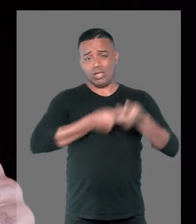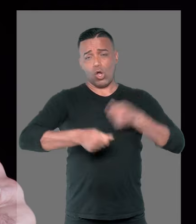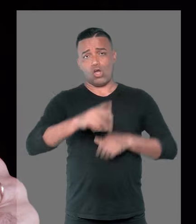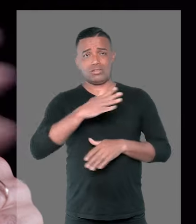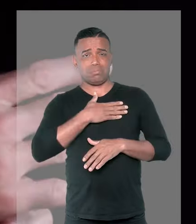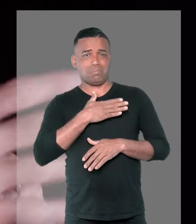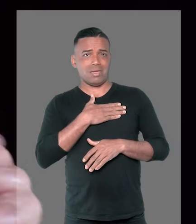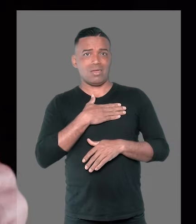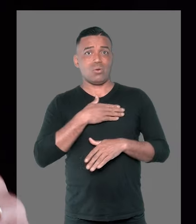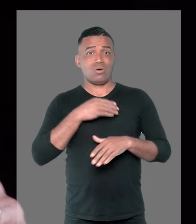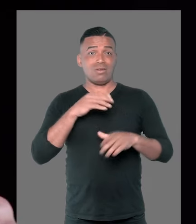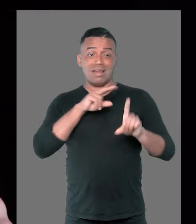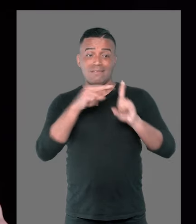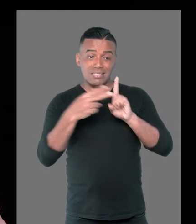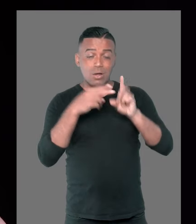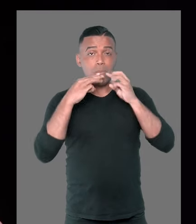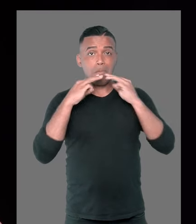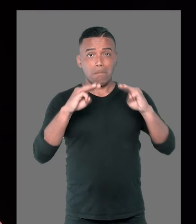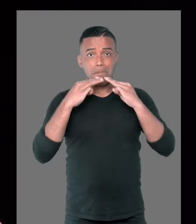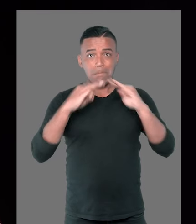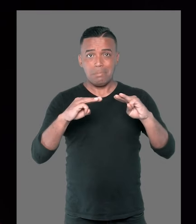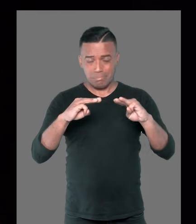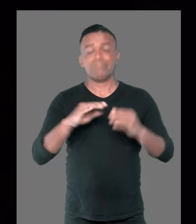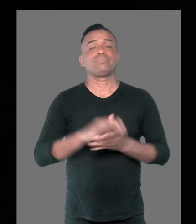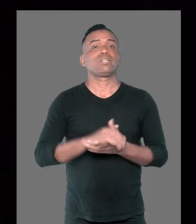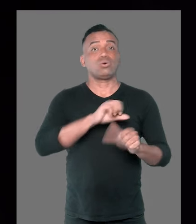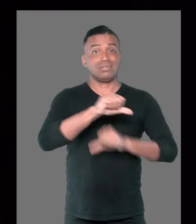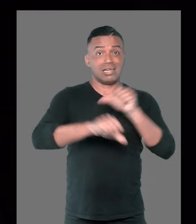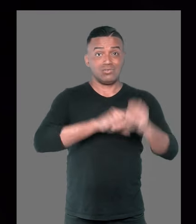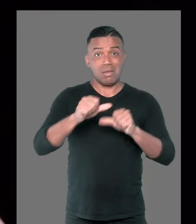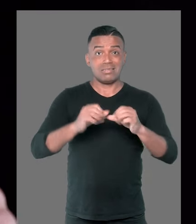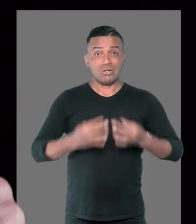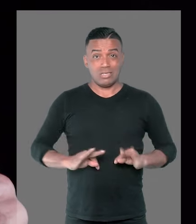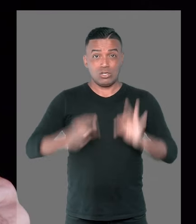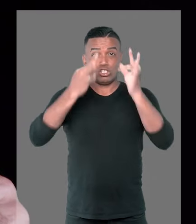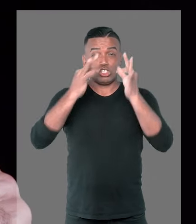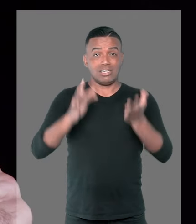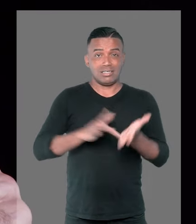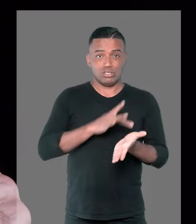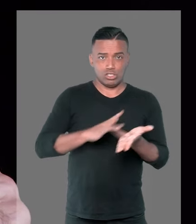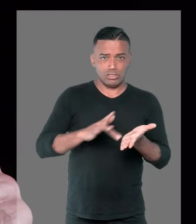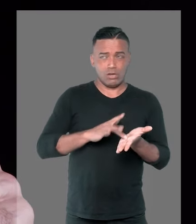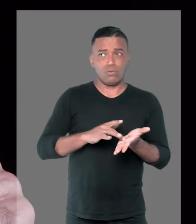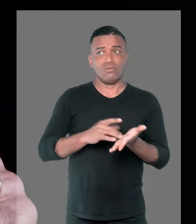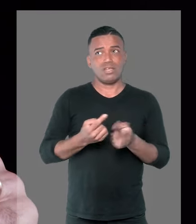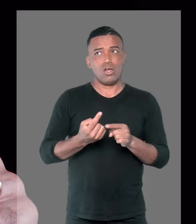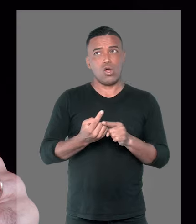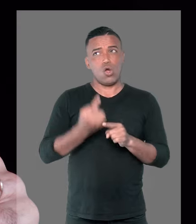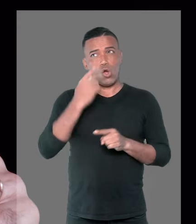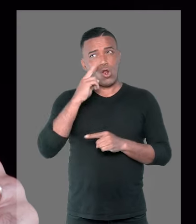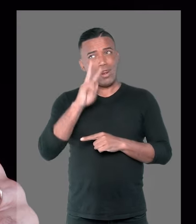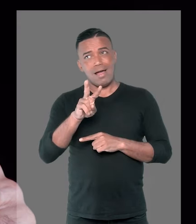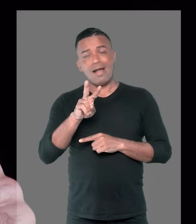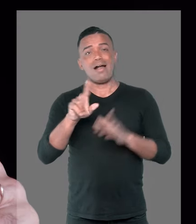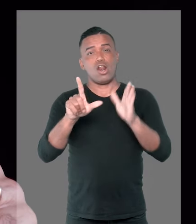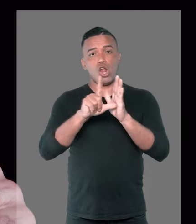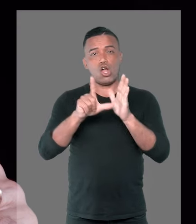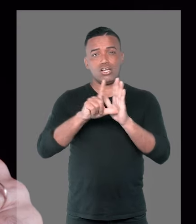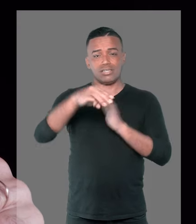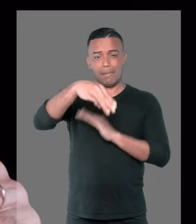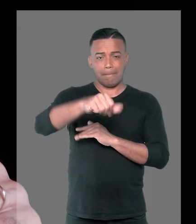marketing como aconteceu eh na transformação digital Tá certo se a gente olhar voltando pro caso do magalu o Luiz